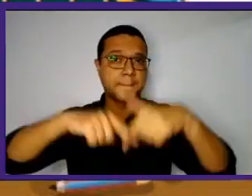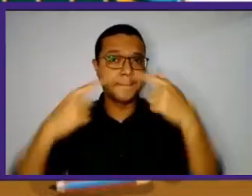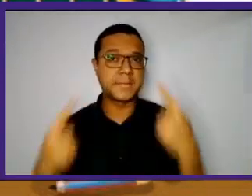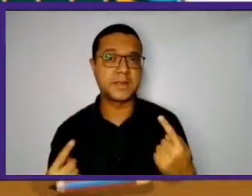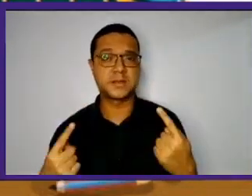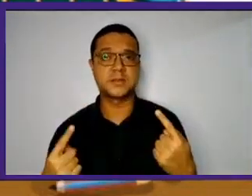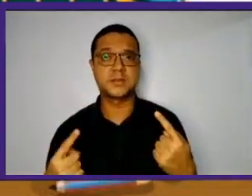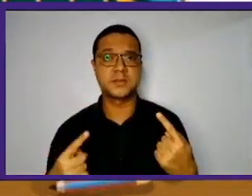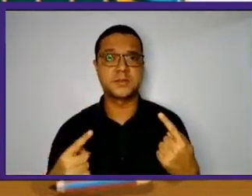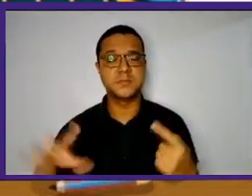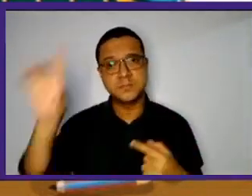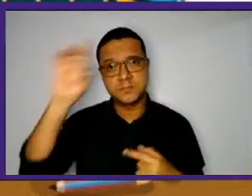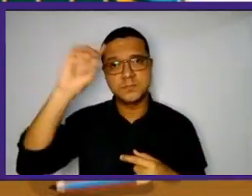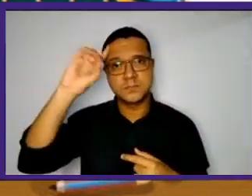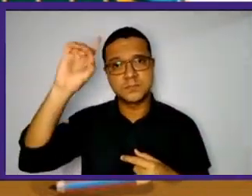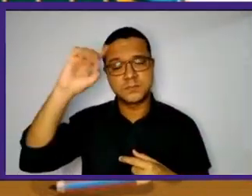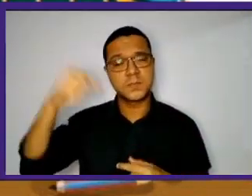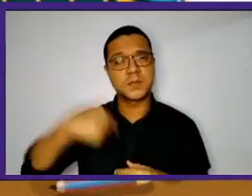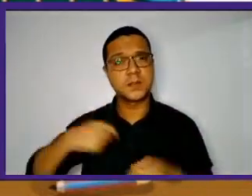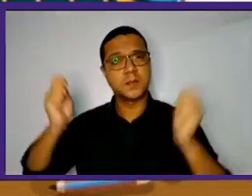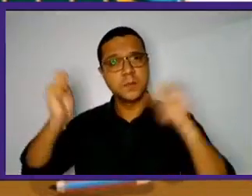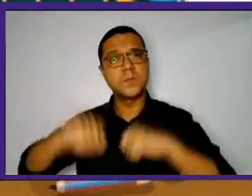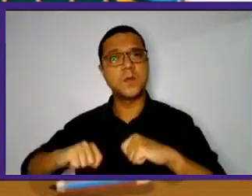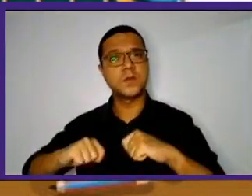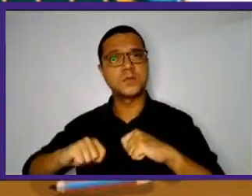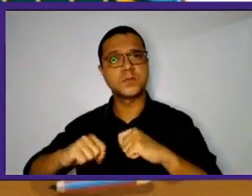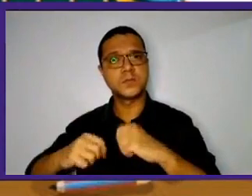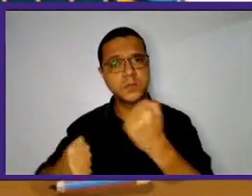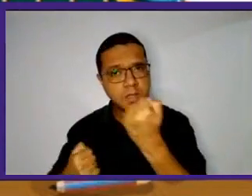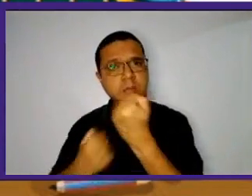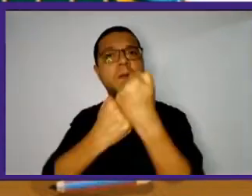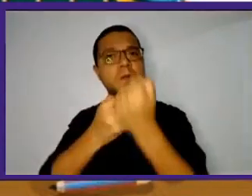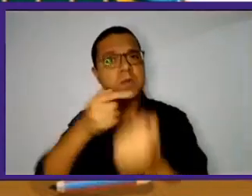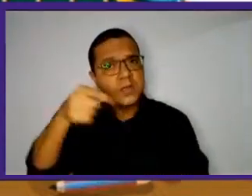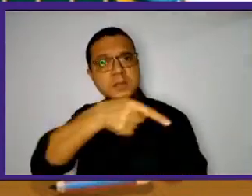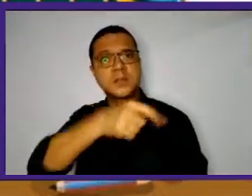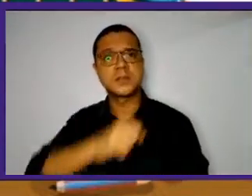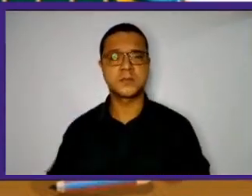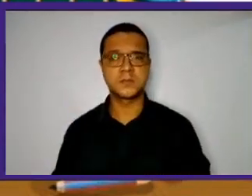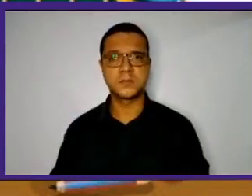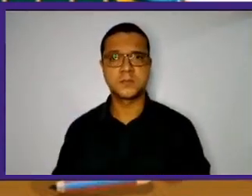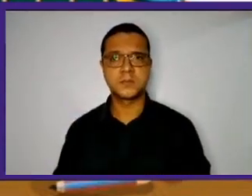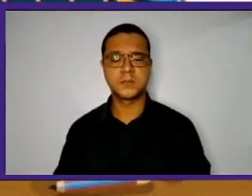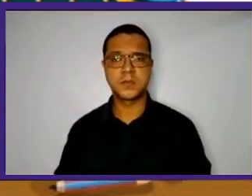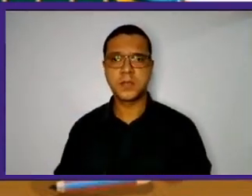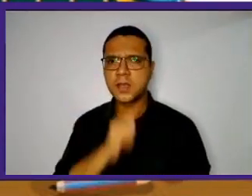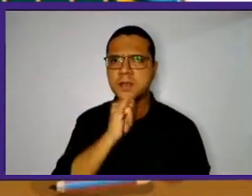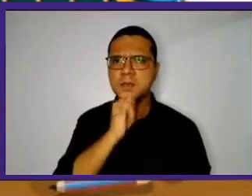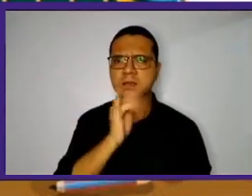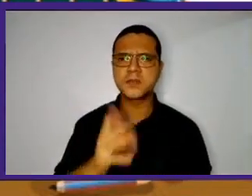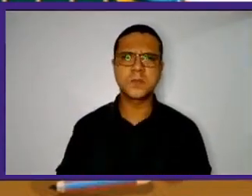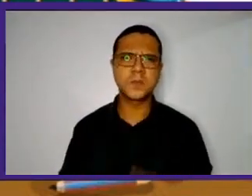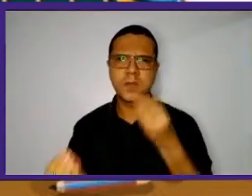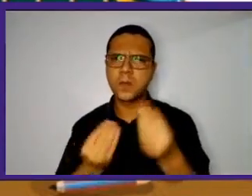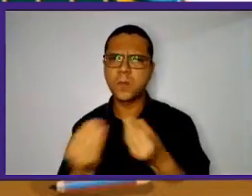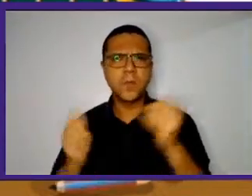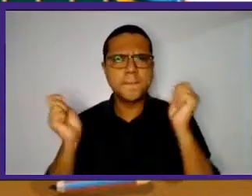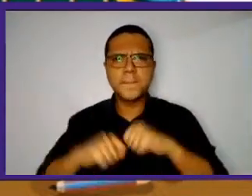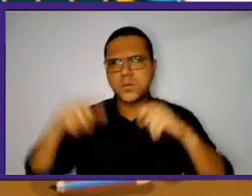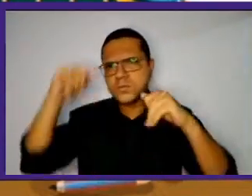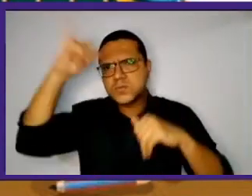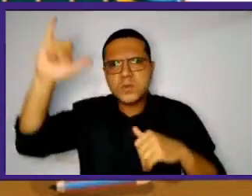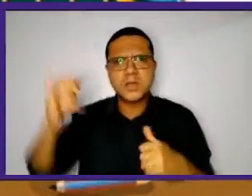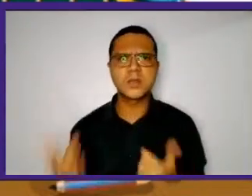mas no dia a dia eu posso sim estar contribuindo. Por exemplo, como é que eu posso evitar o